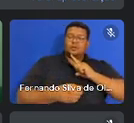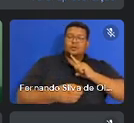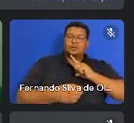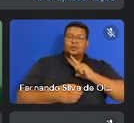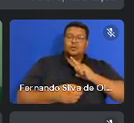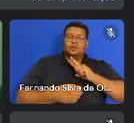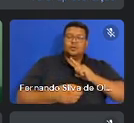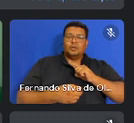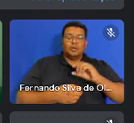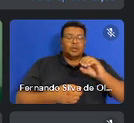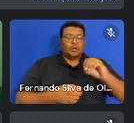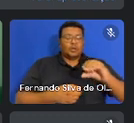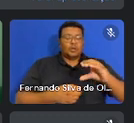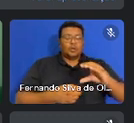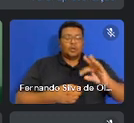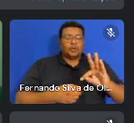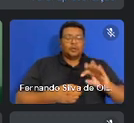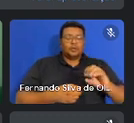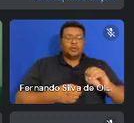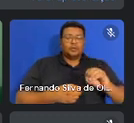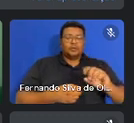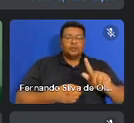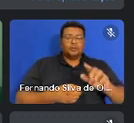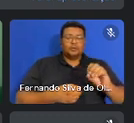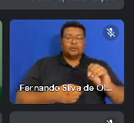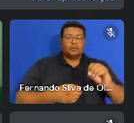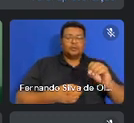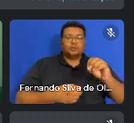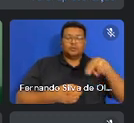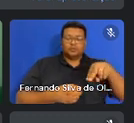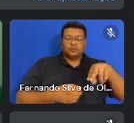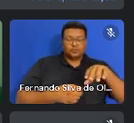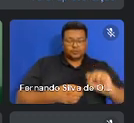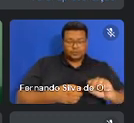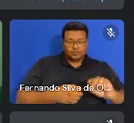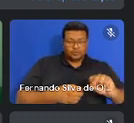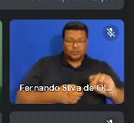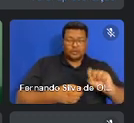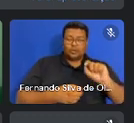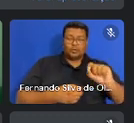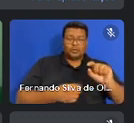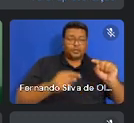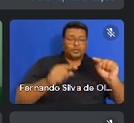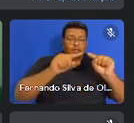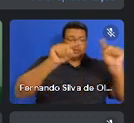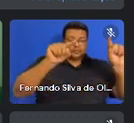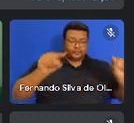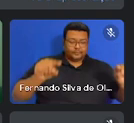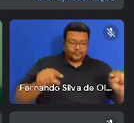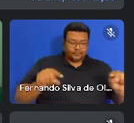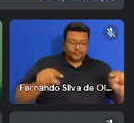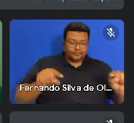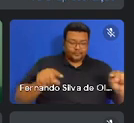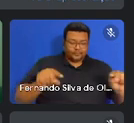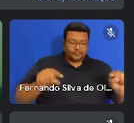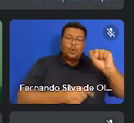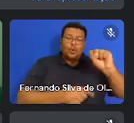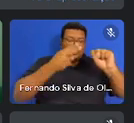octógonos regulares combinado com quadrados, tá? Nesse